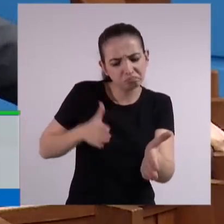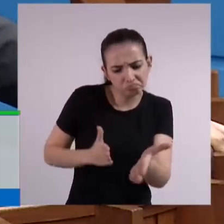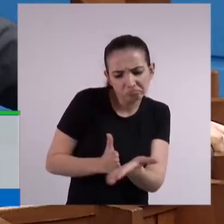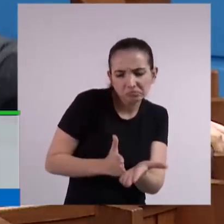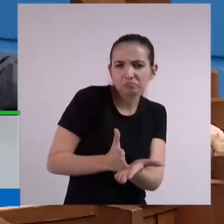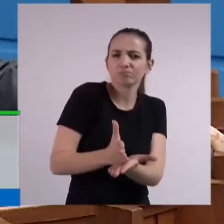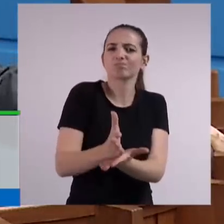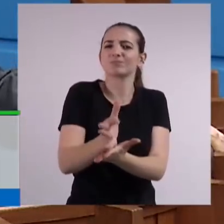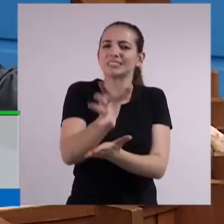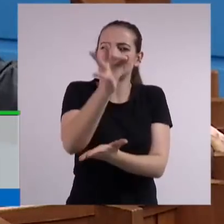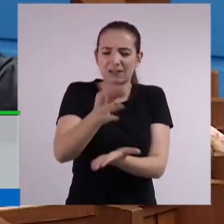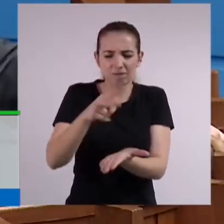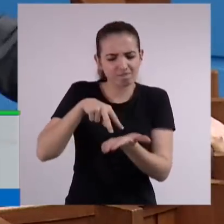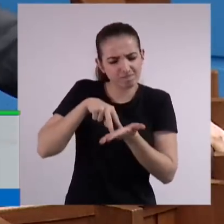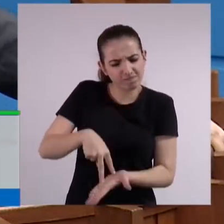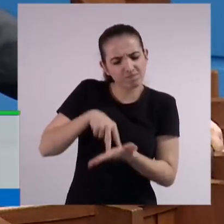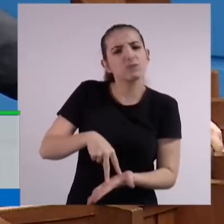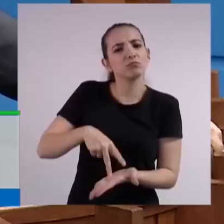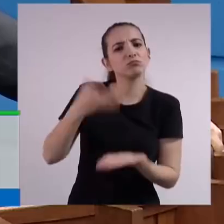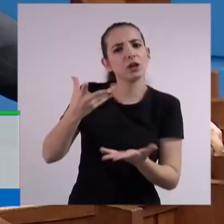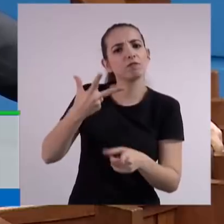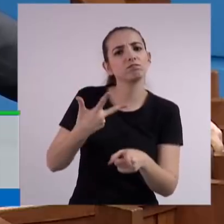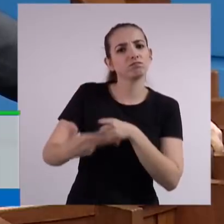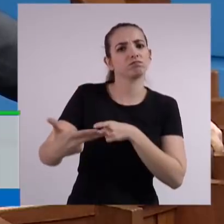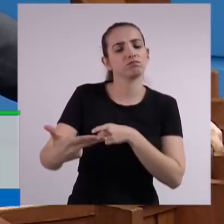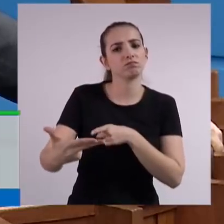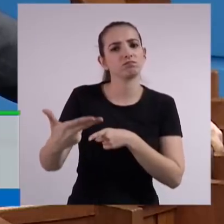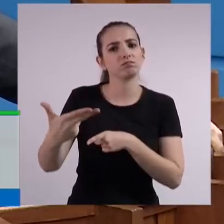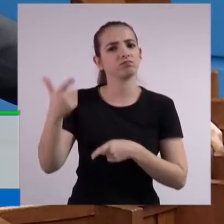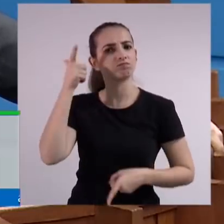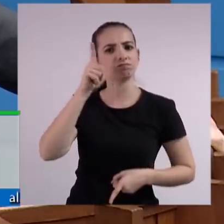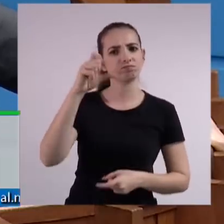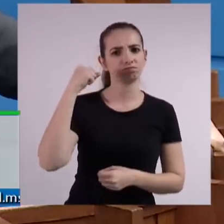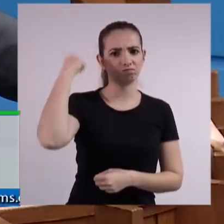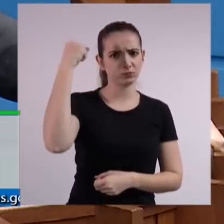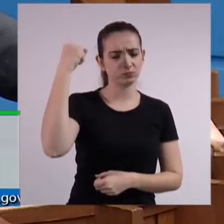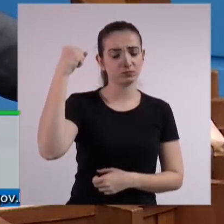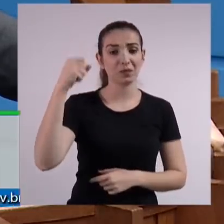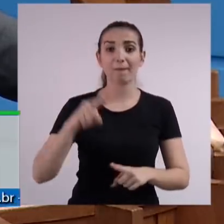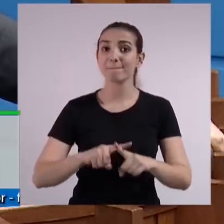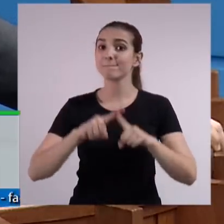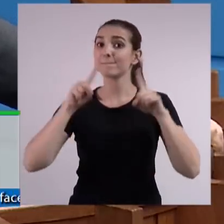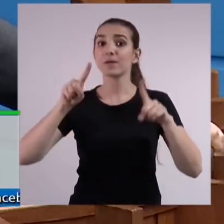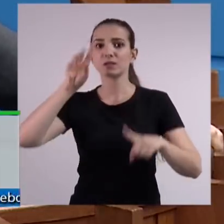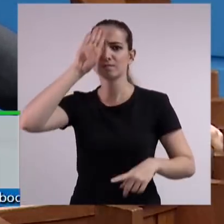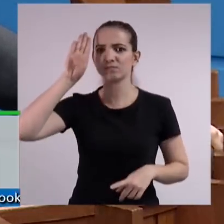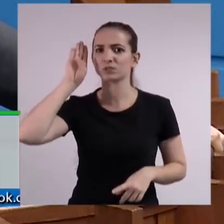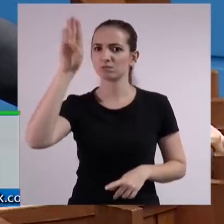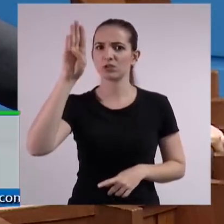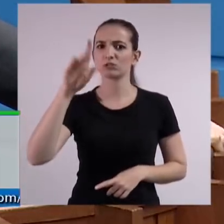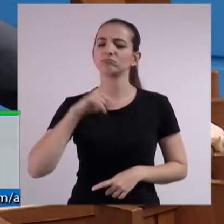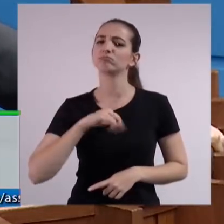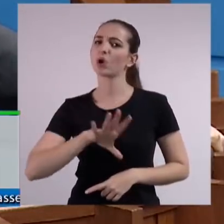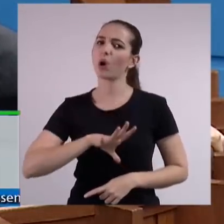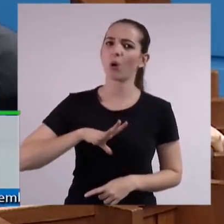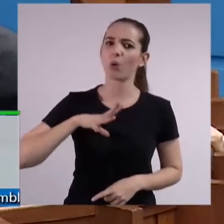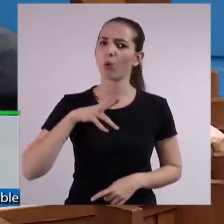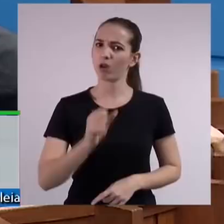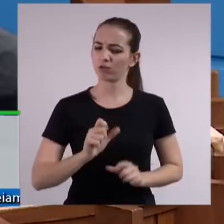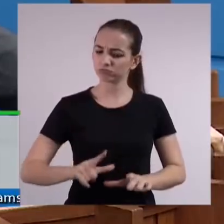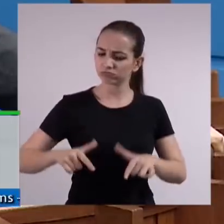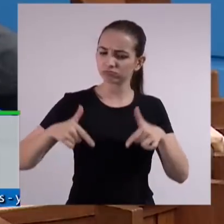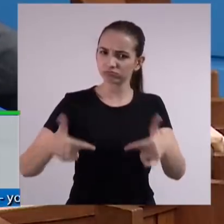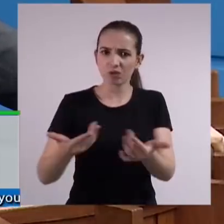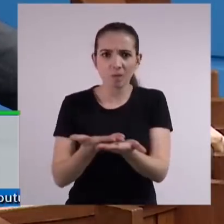firme determinação de vencer. Mas, acima de tudo, com a disposição de me colocar